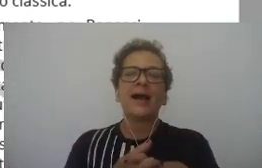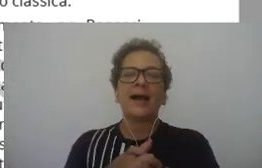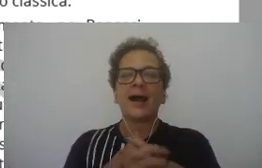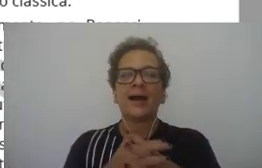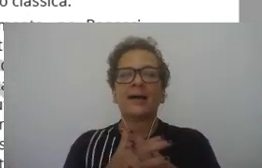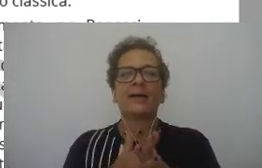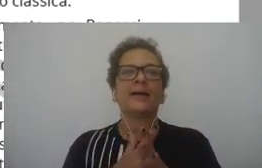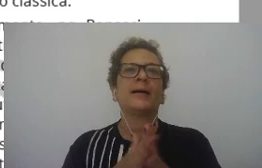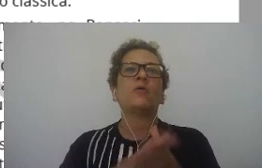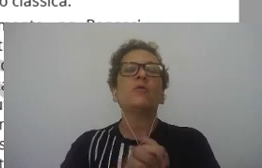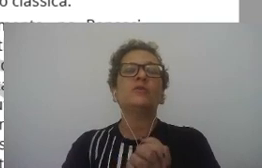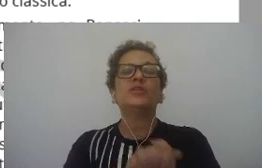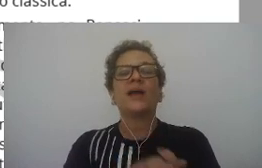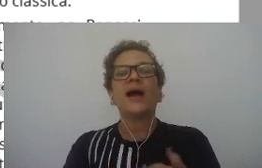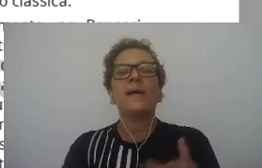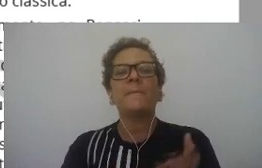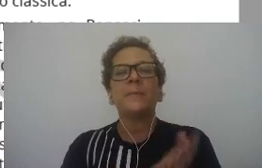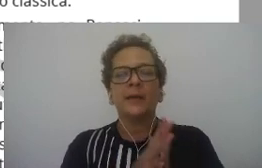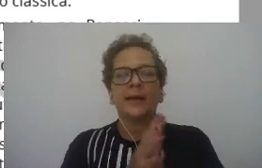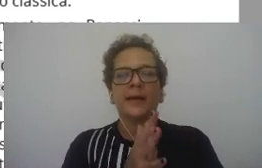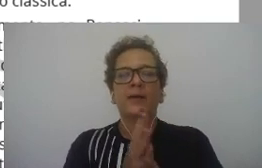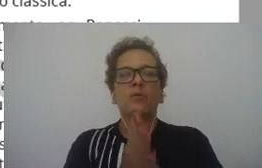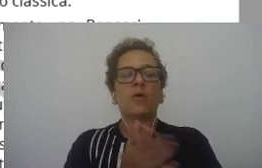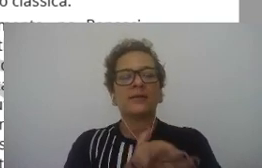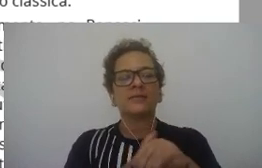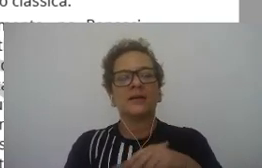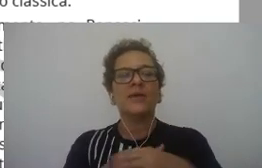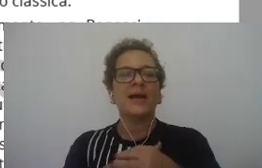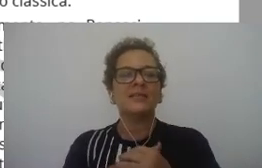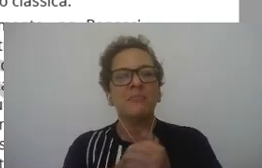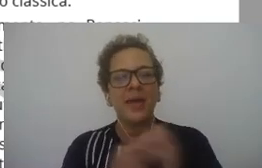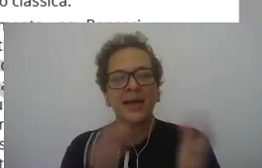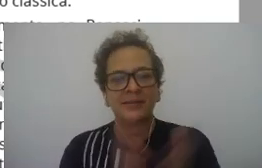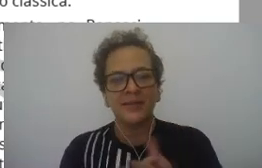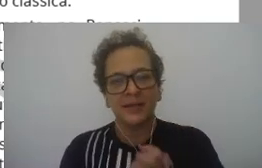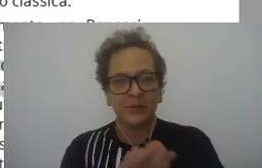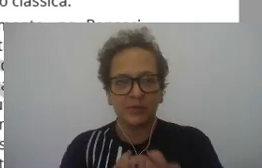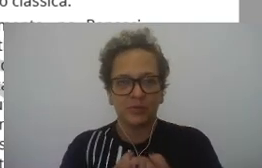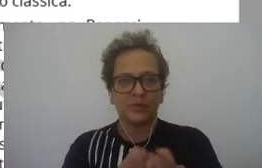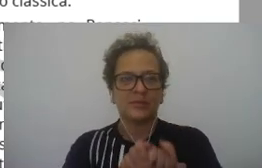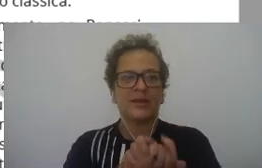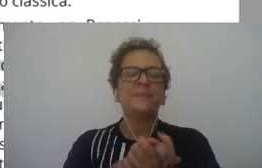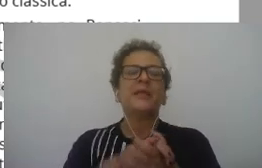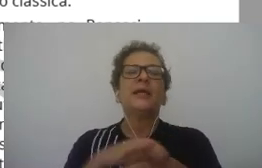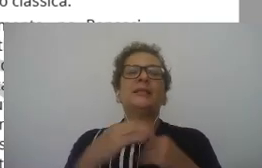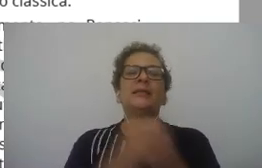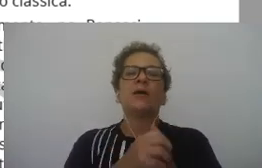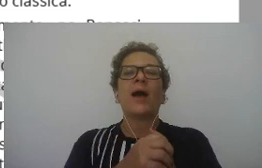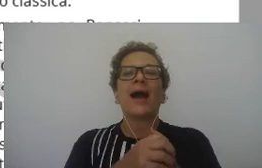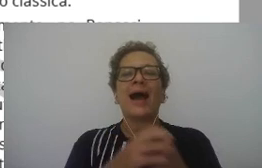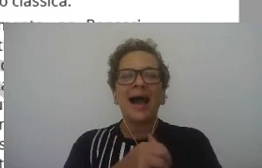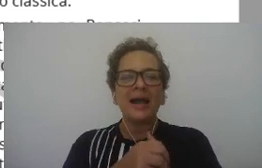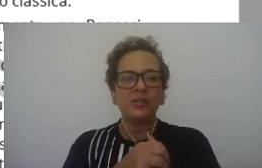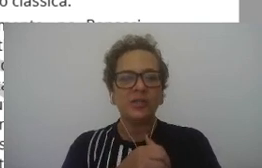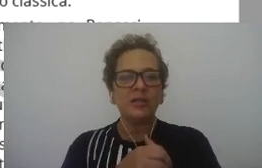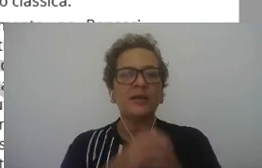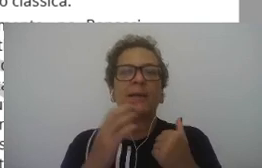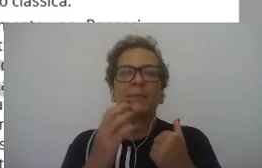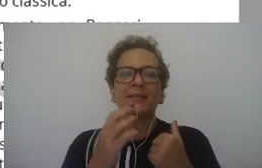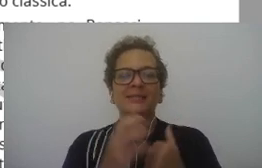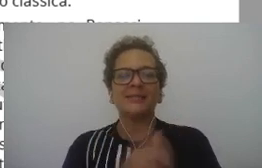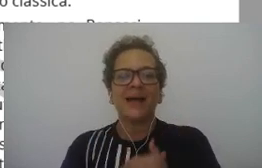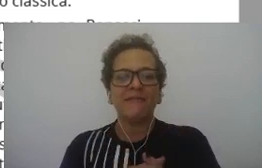dar a conquistar o coração e as mentes das pessoas né então a